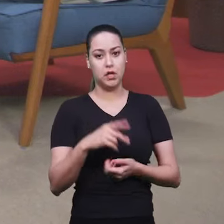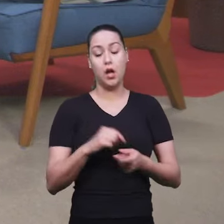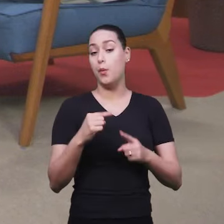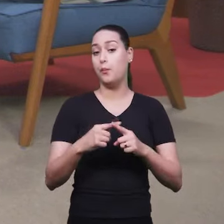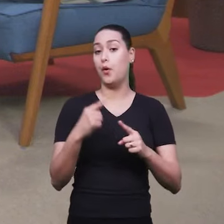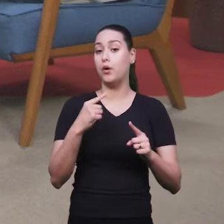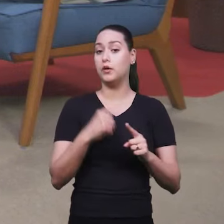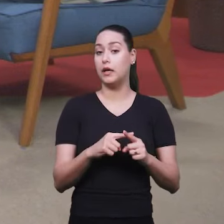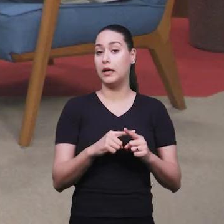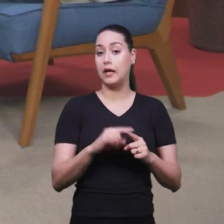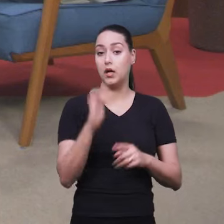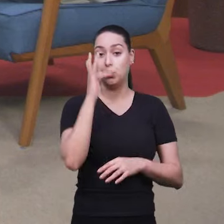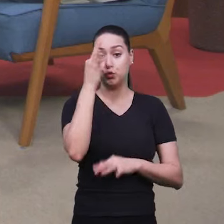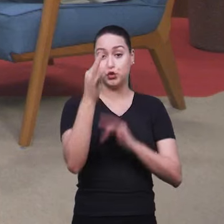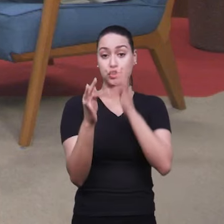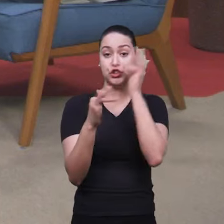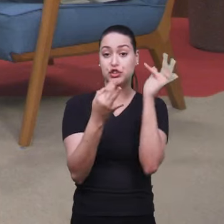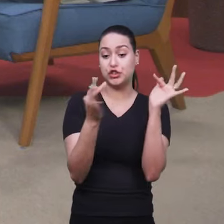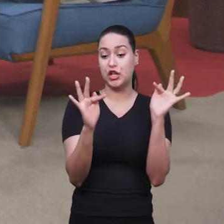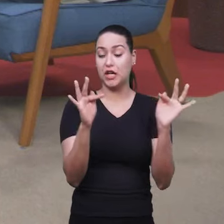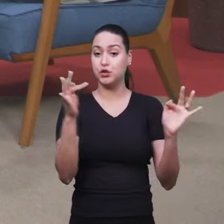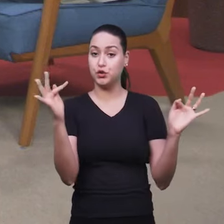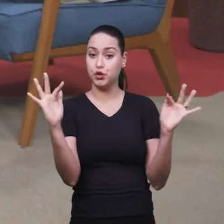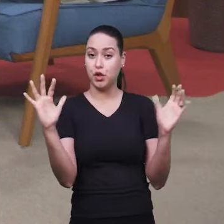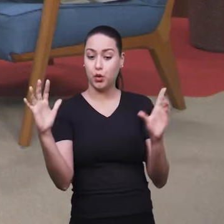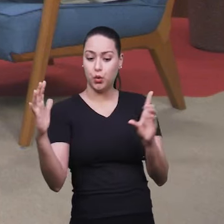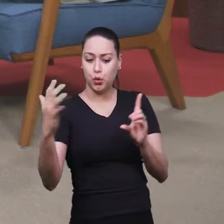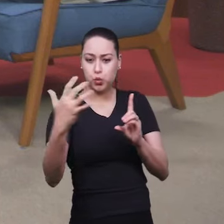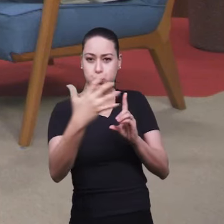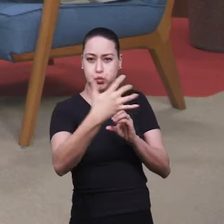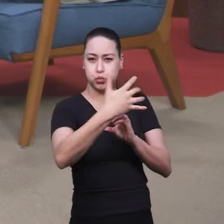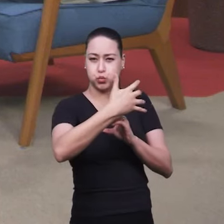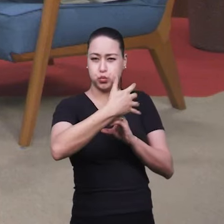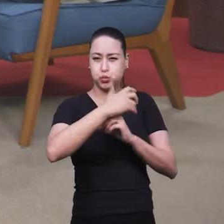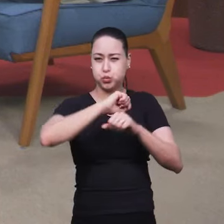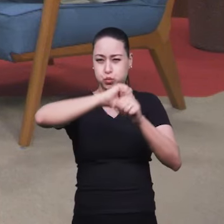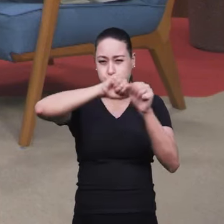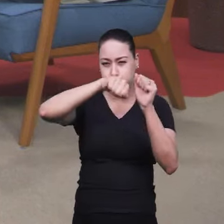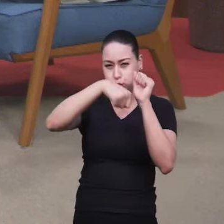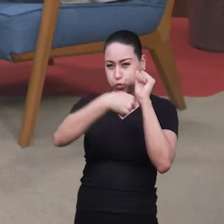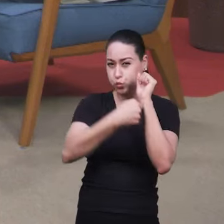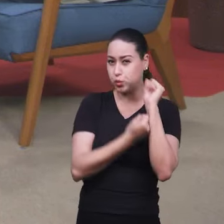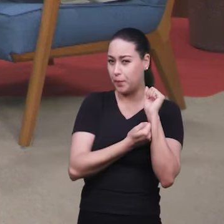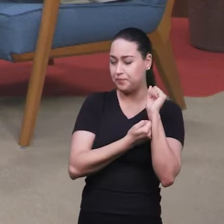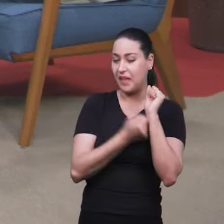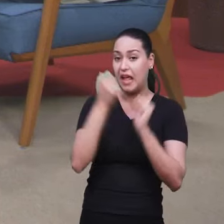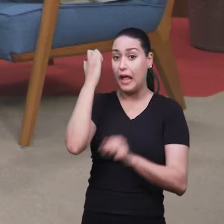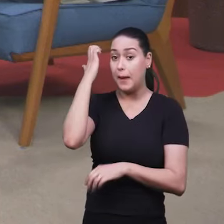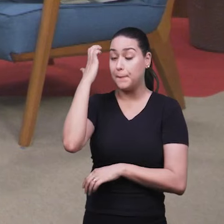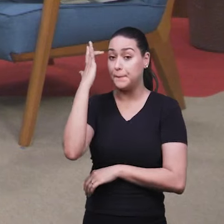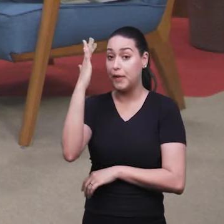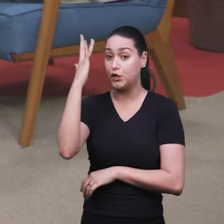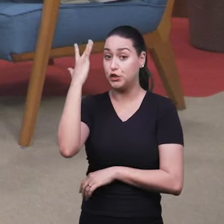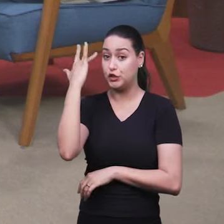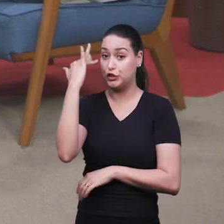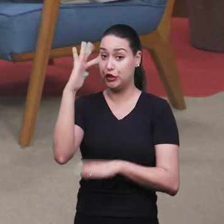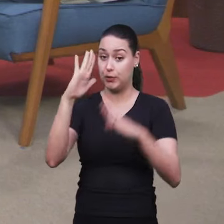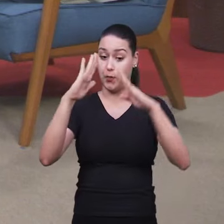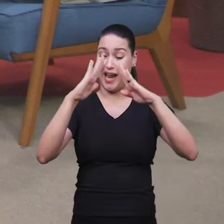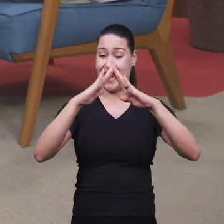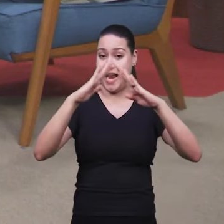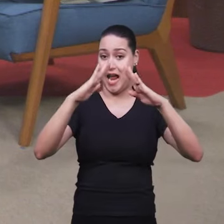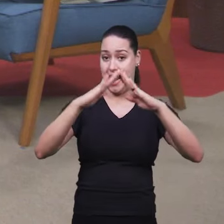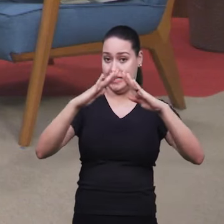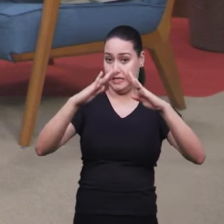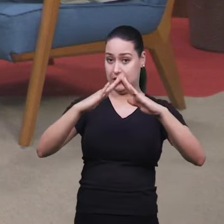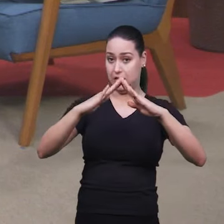o jardim fechado, pensa, Josias, tenta imaginar, né, uma